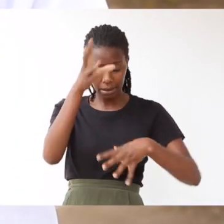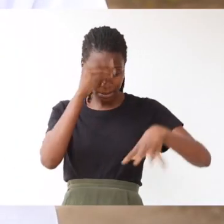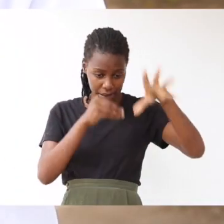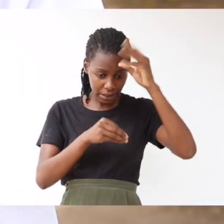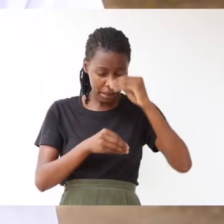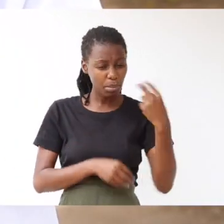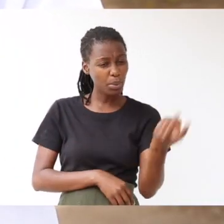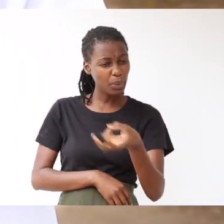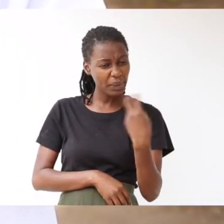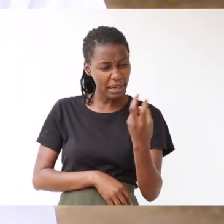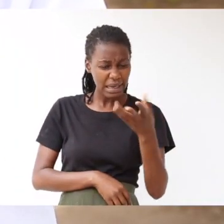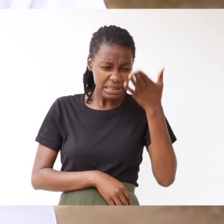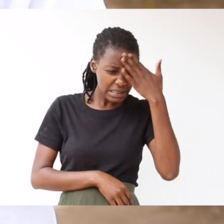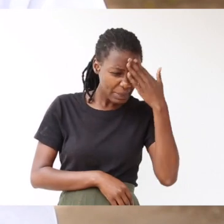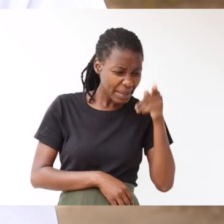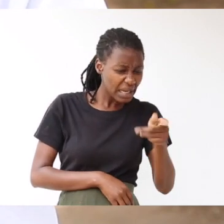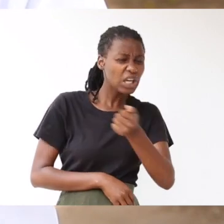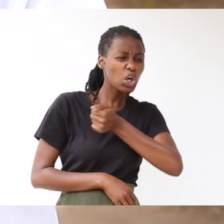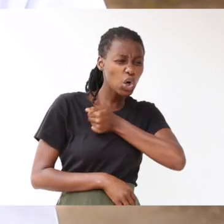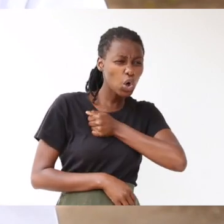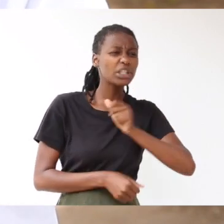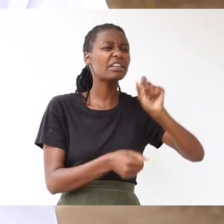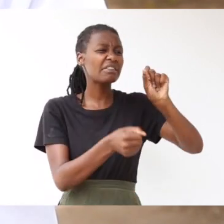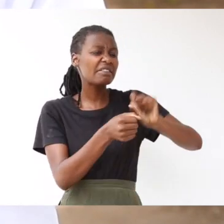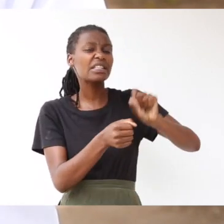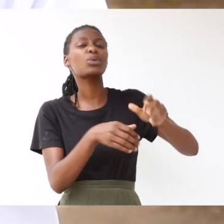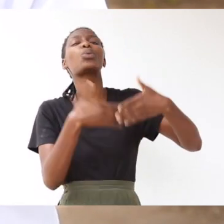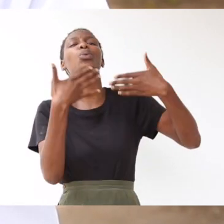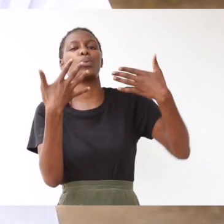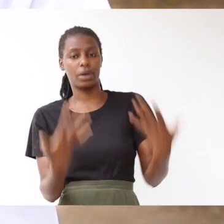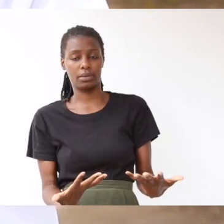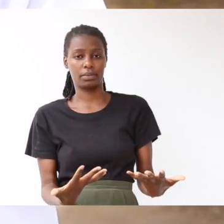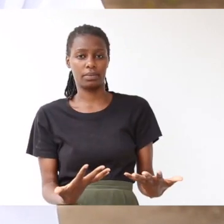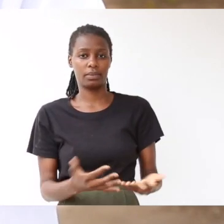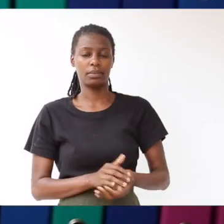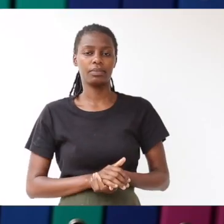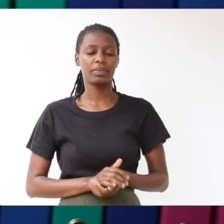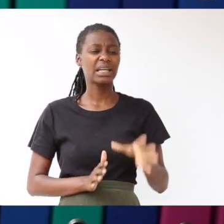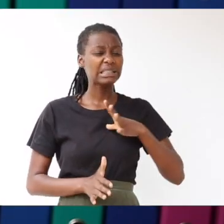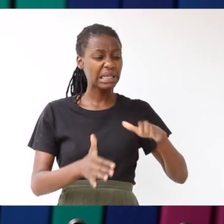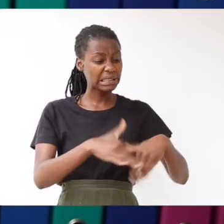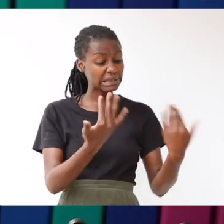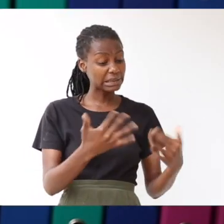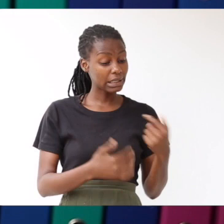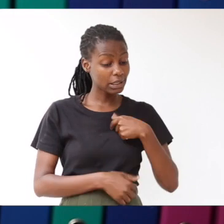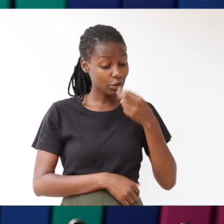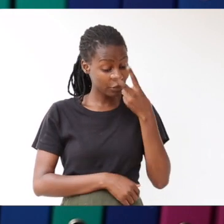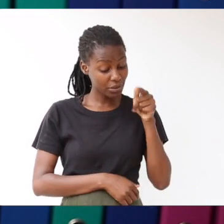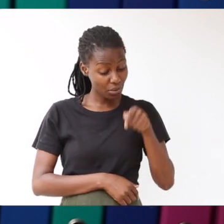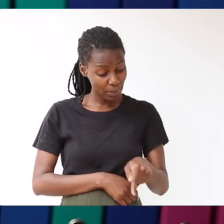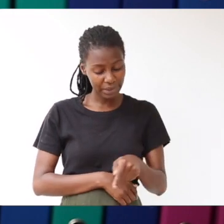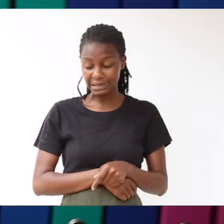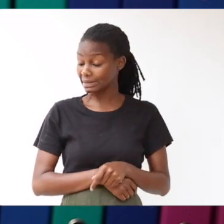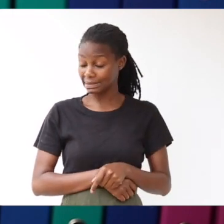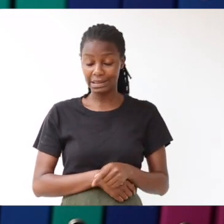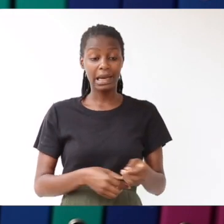E procurar descobrir o que é que a criança mais consegue fazer. Há dias que eu vejo que hoje é um dia